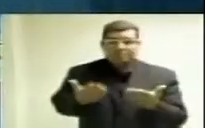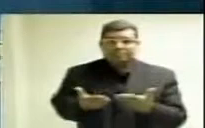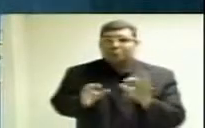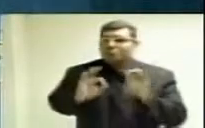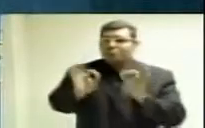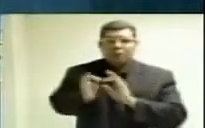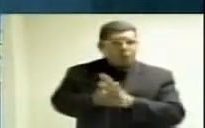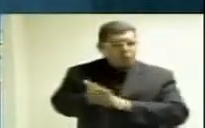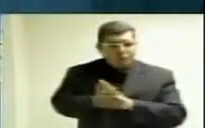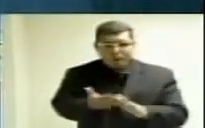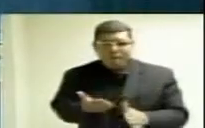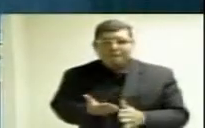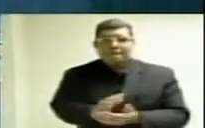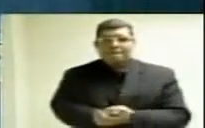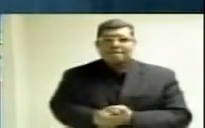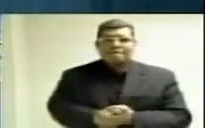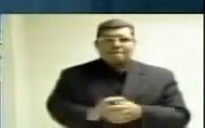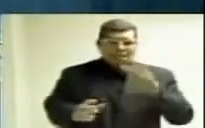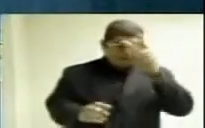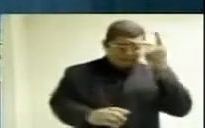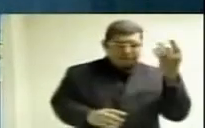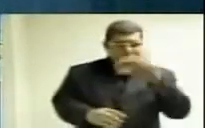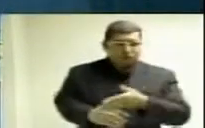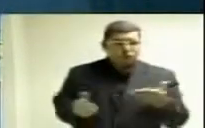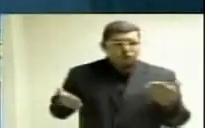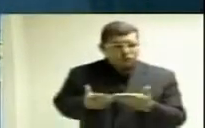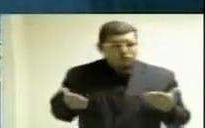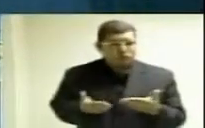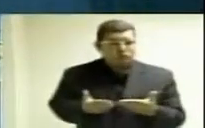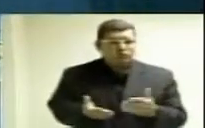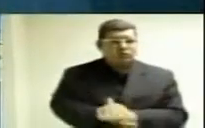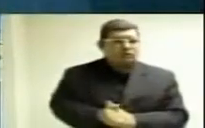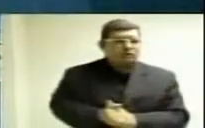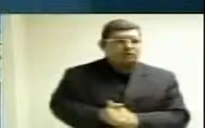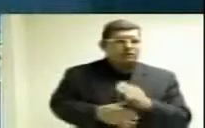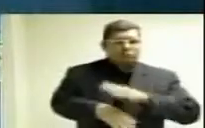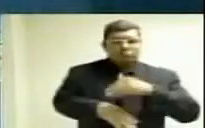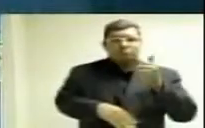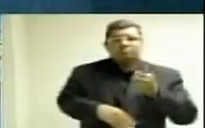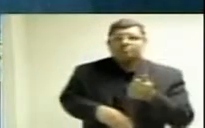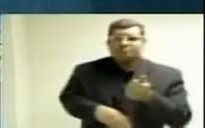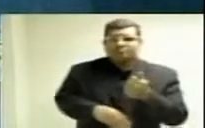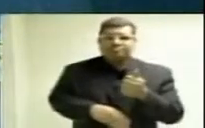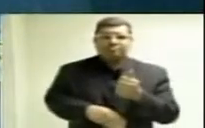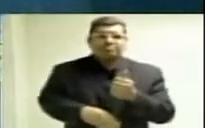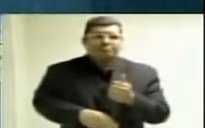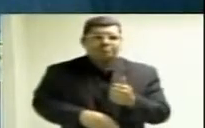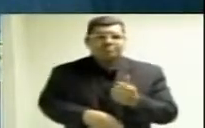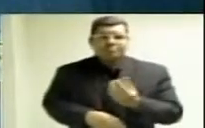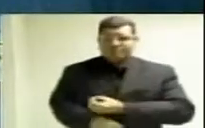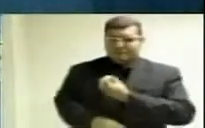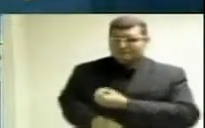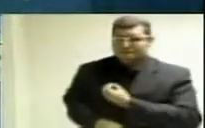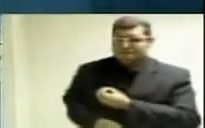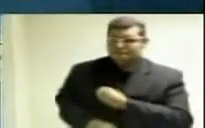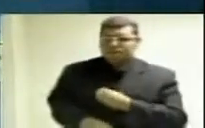e nem o criminoso, quanto mais vivendo